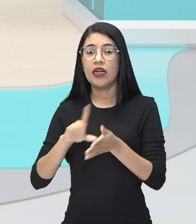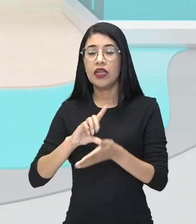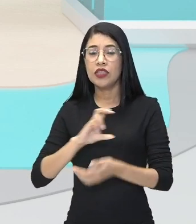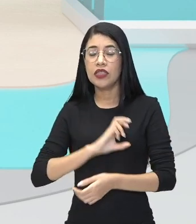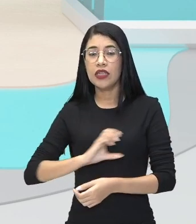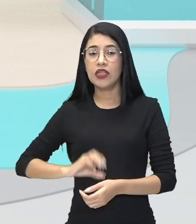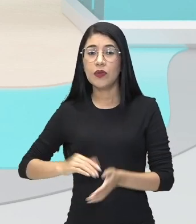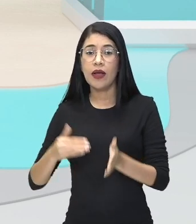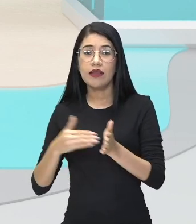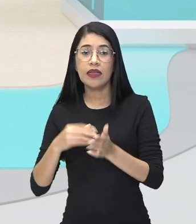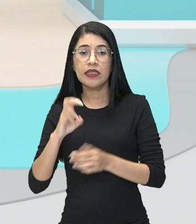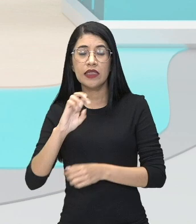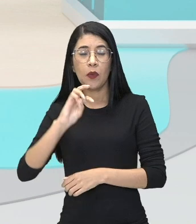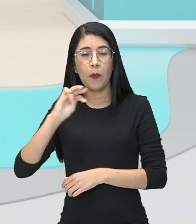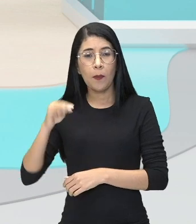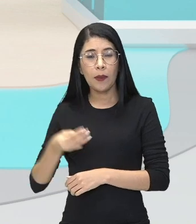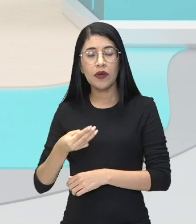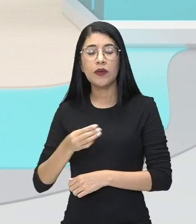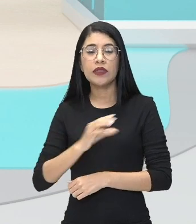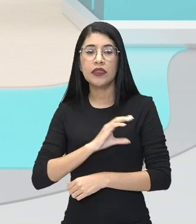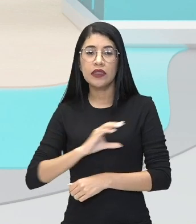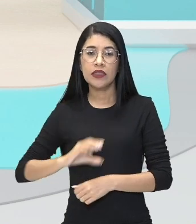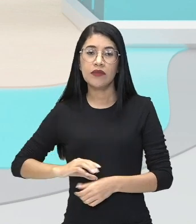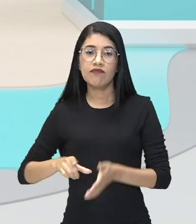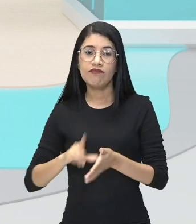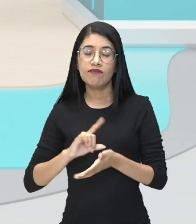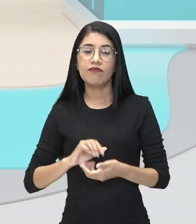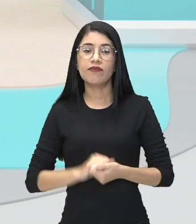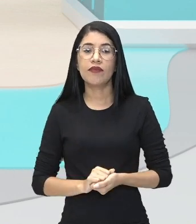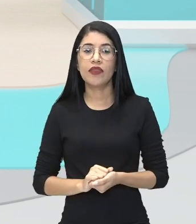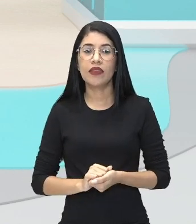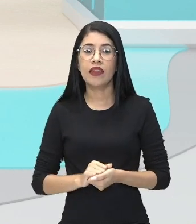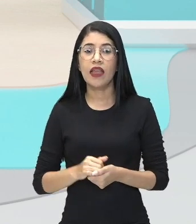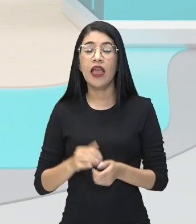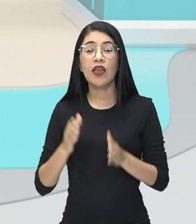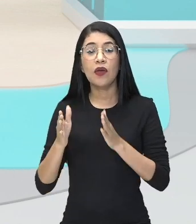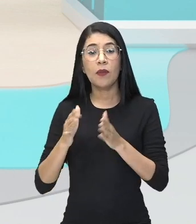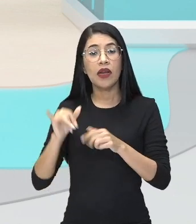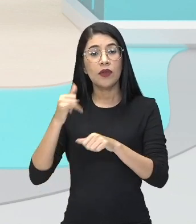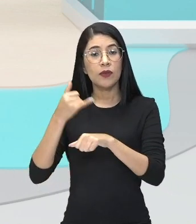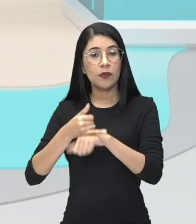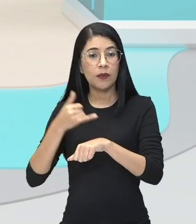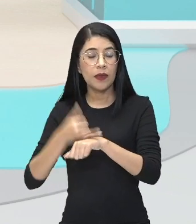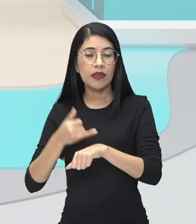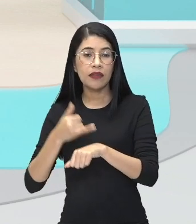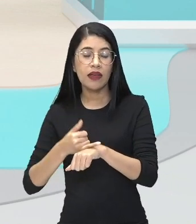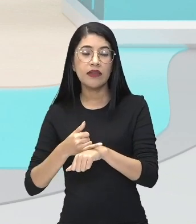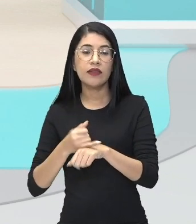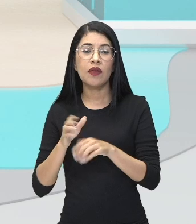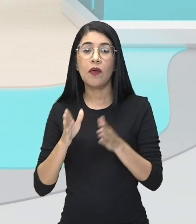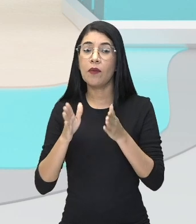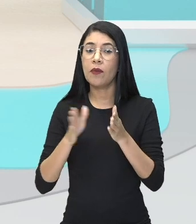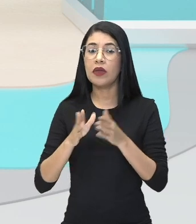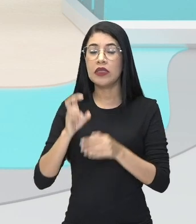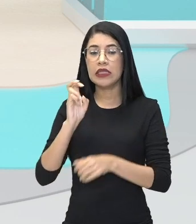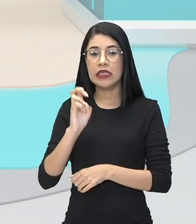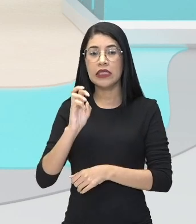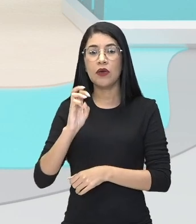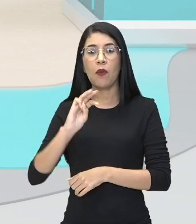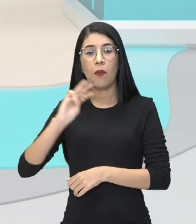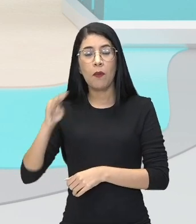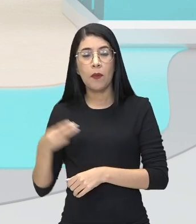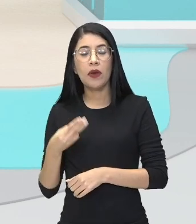milhões antes de Cristo, E aí temos a Idade dos Metais, que está aqui no final, que é o período que se estende de